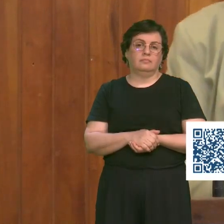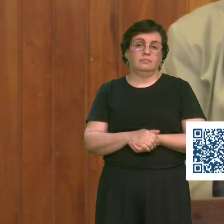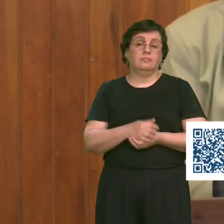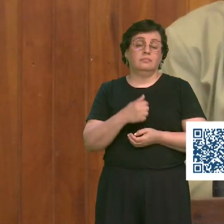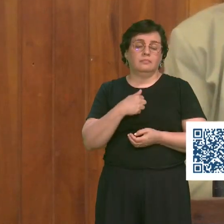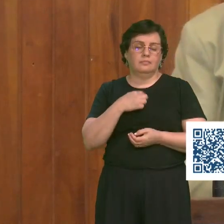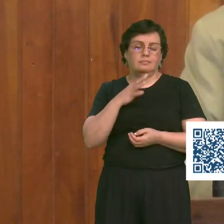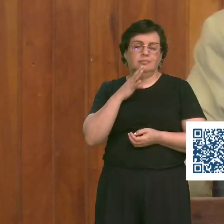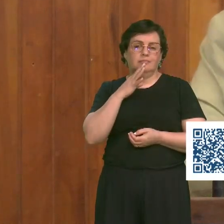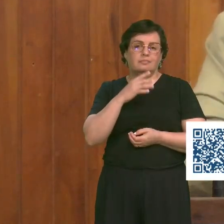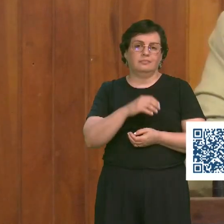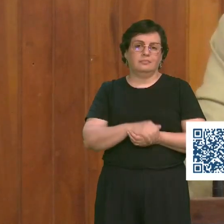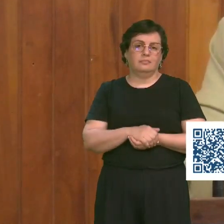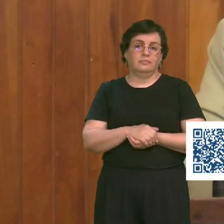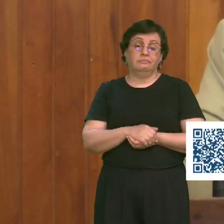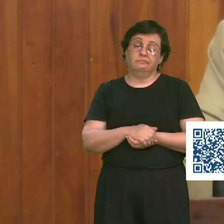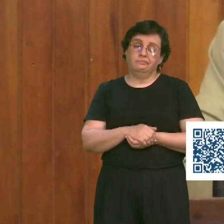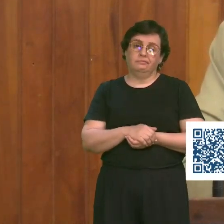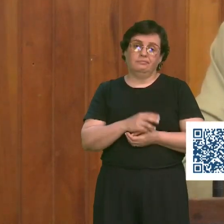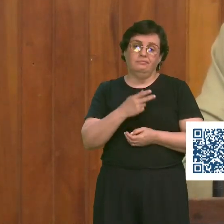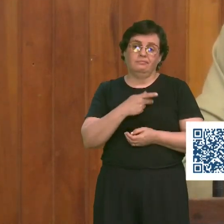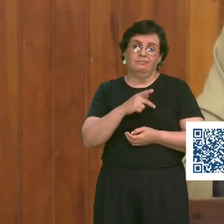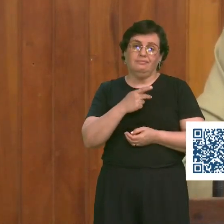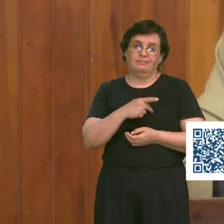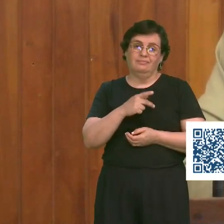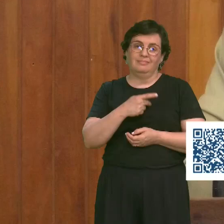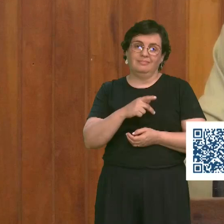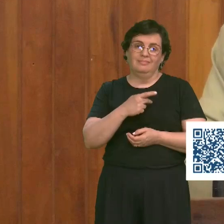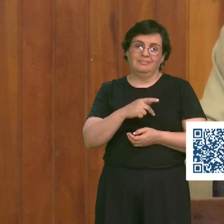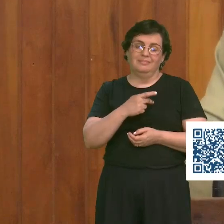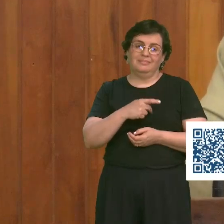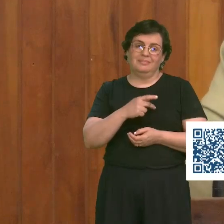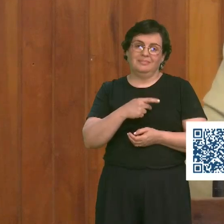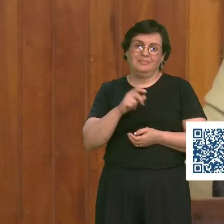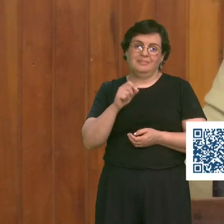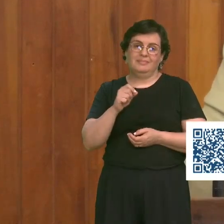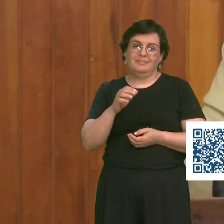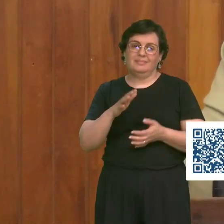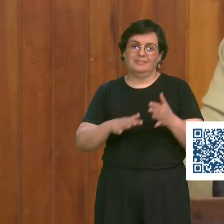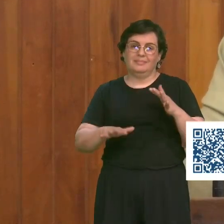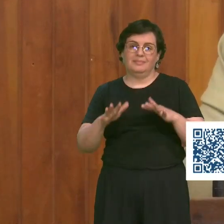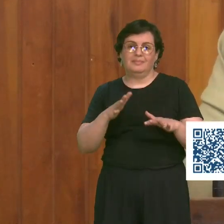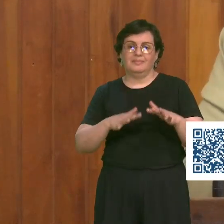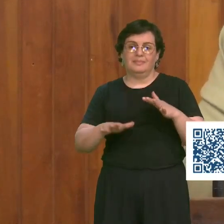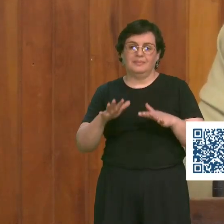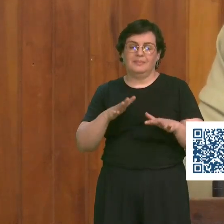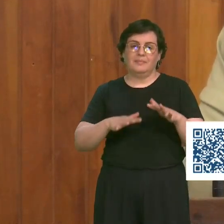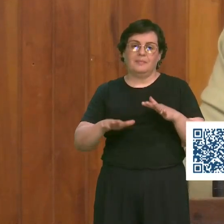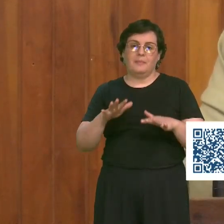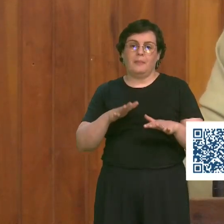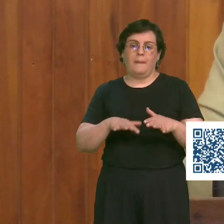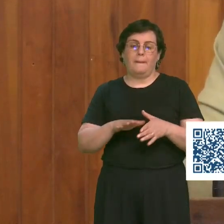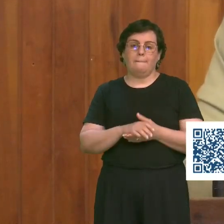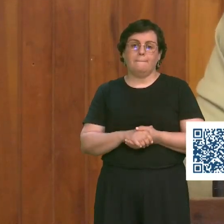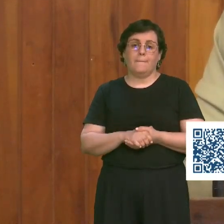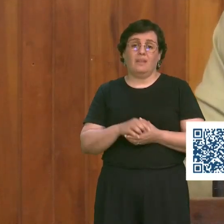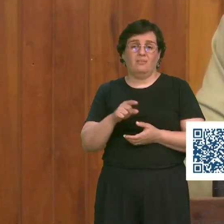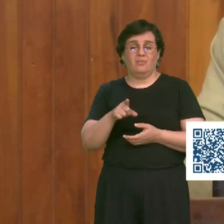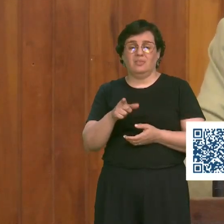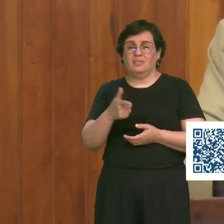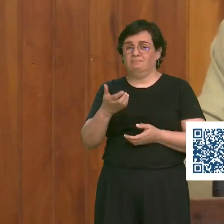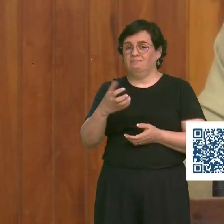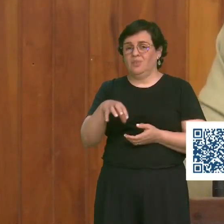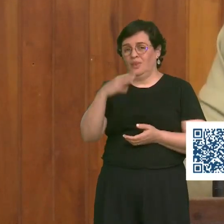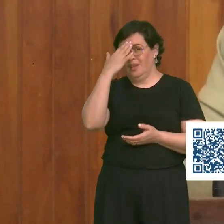eu conheço pena que Às vezes a gente demora você não quer acreditar você quer ver